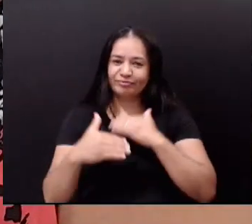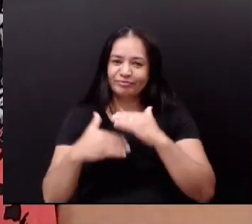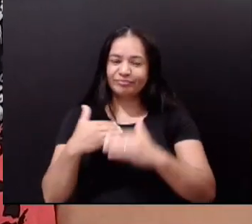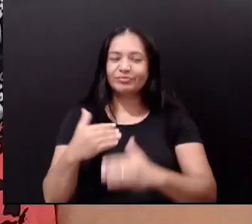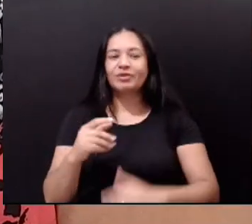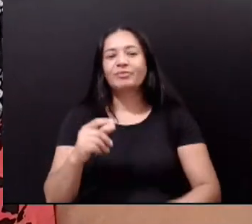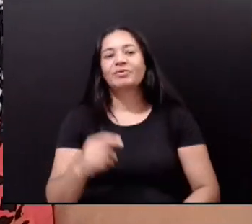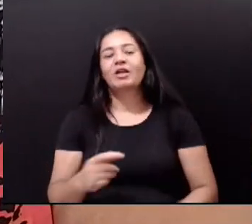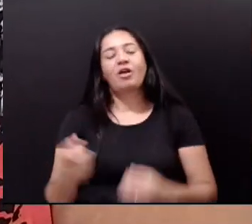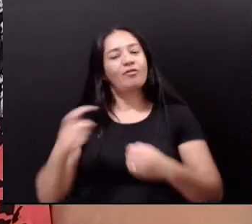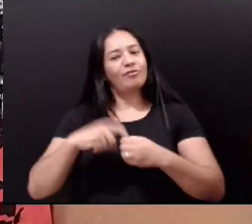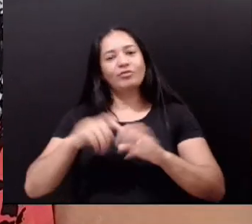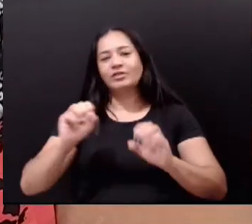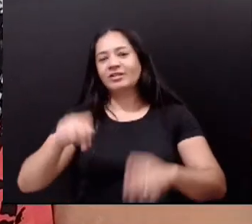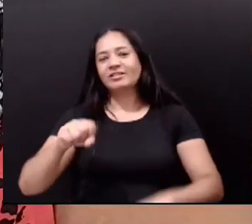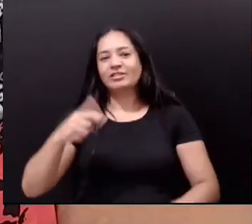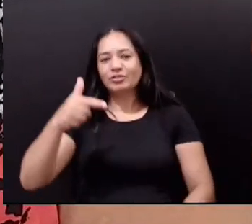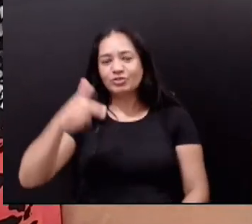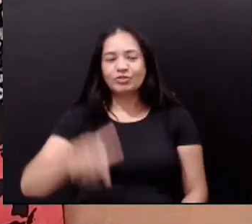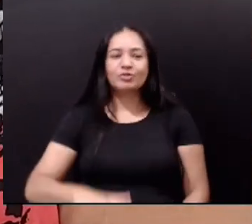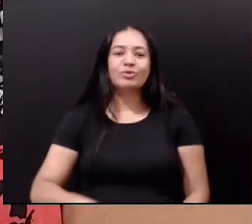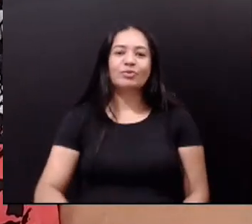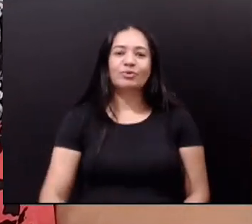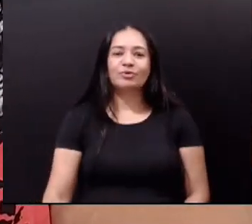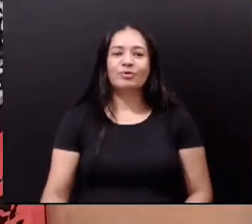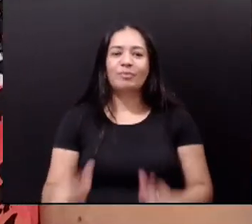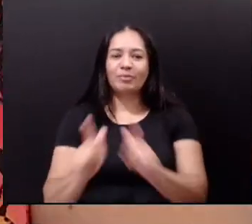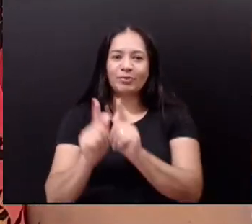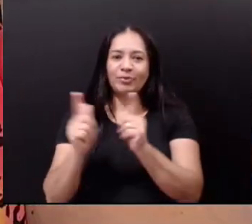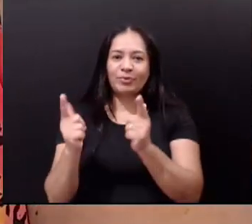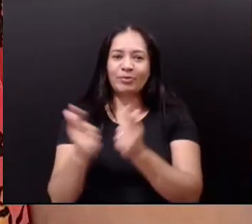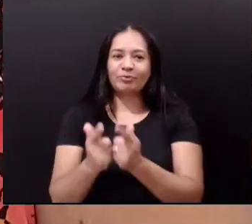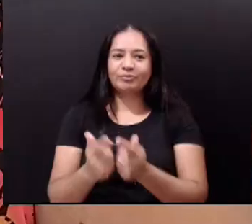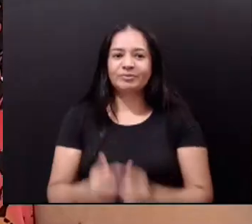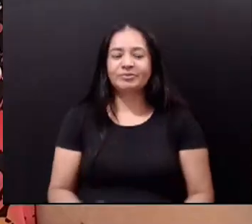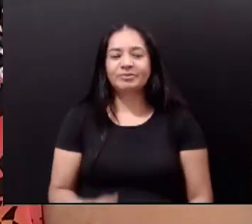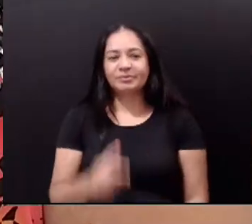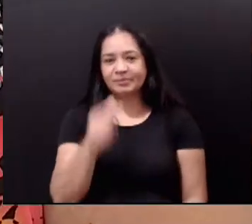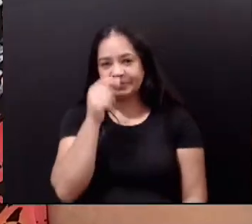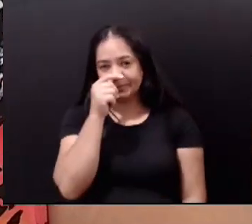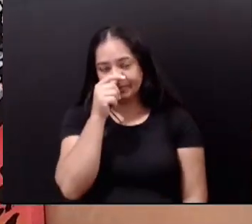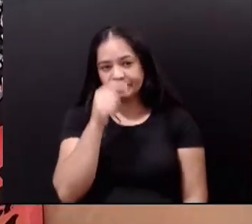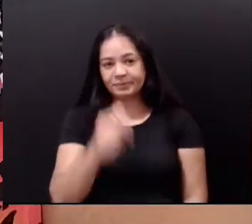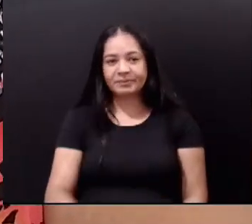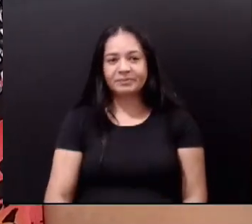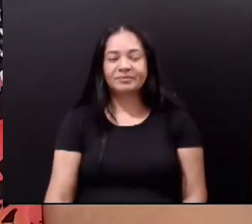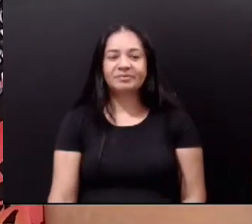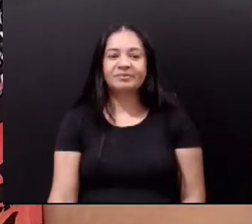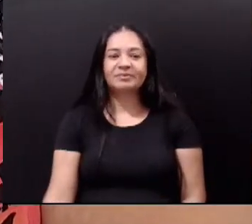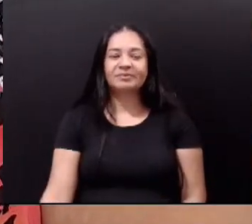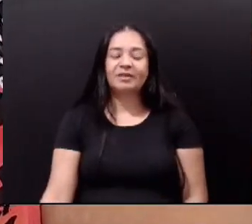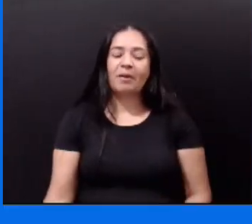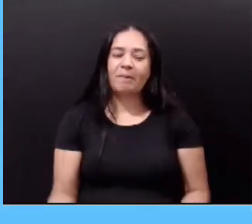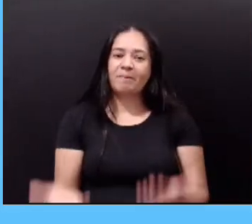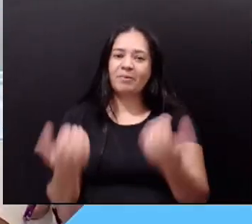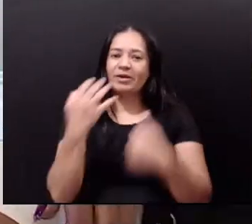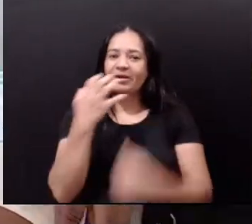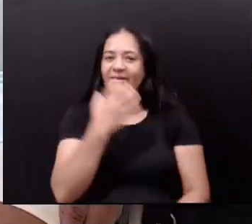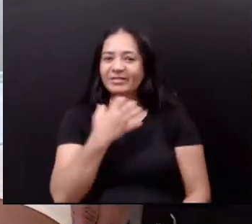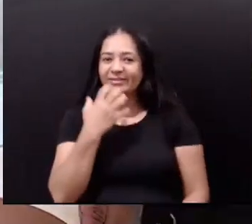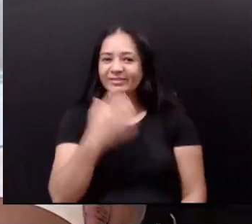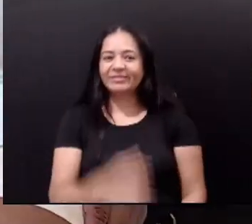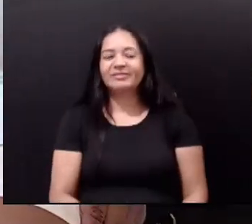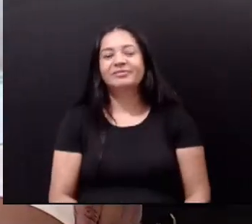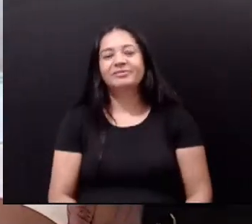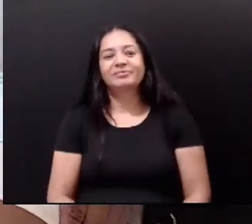novo pro grupo e... Isso aí, bora cantar. Cantar, né? Cris,